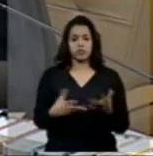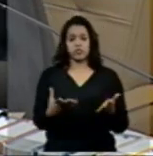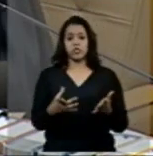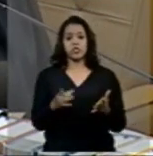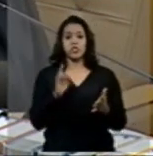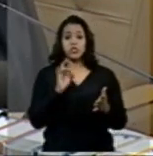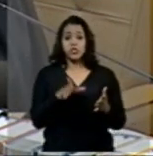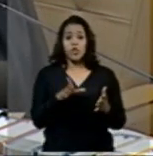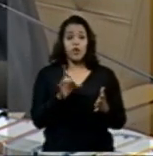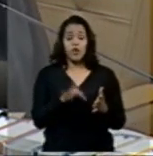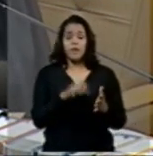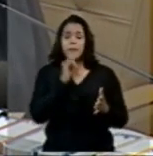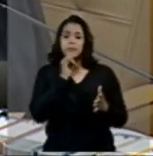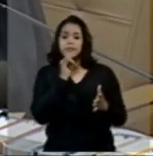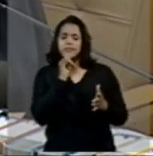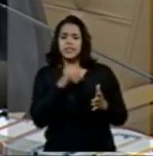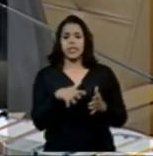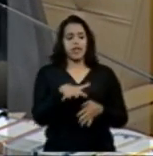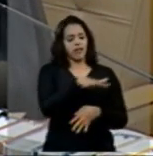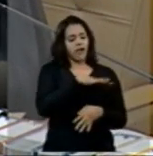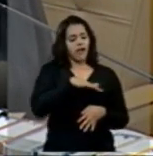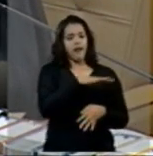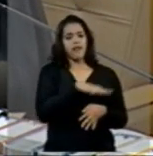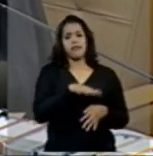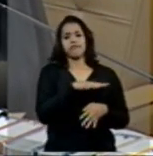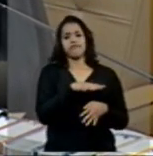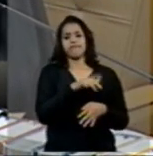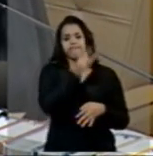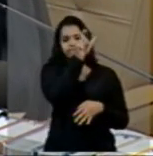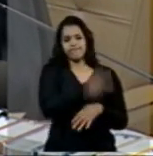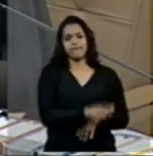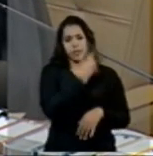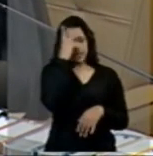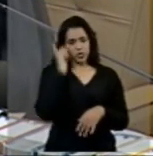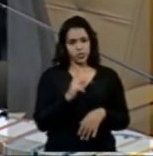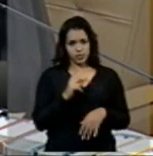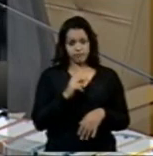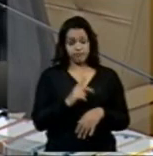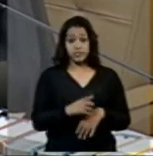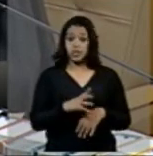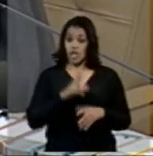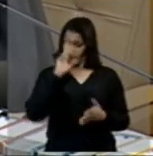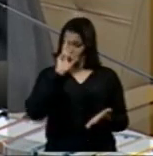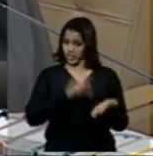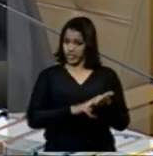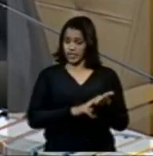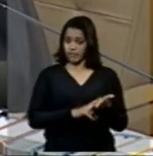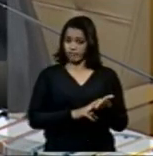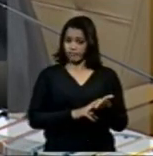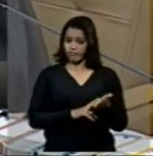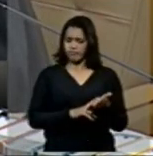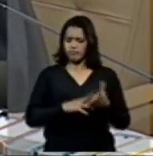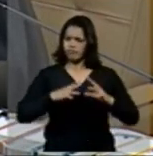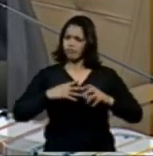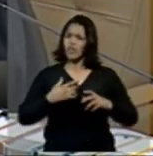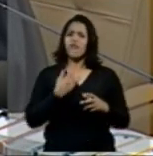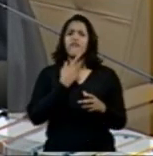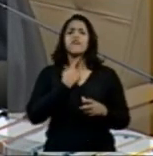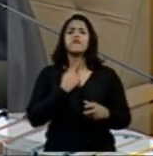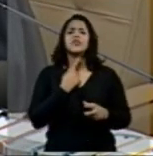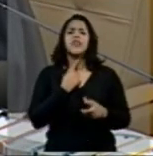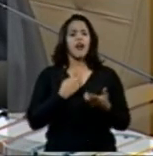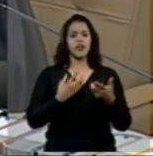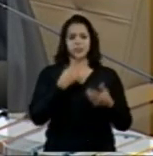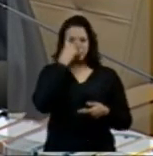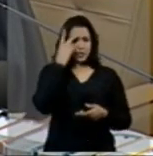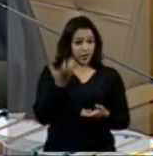extremamente mitigada no que toca ao emprego ao trabalhador. O reconhecimento da disposição do trabalhador para uma